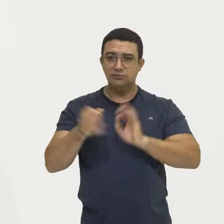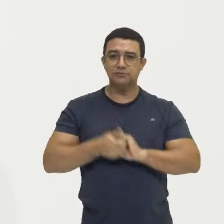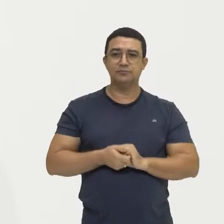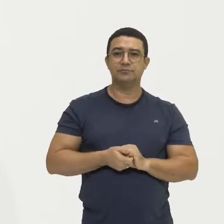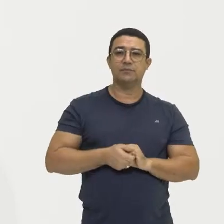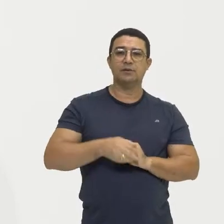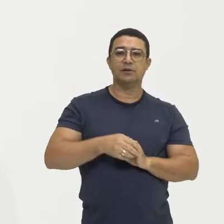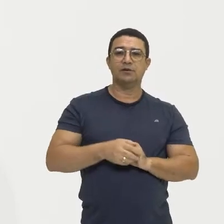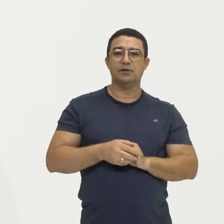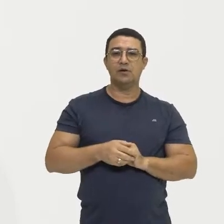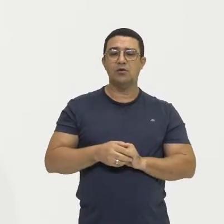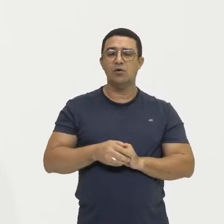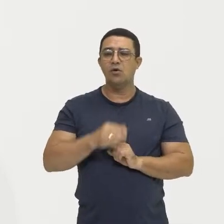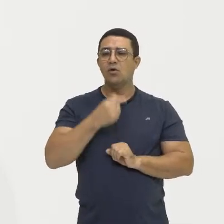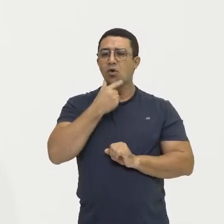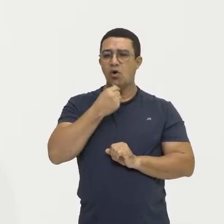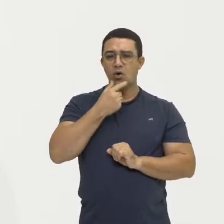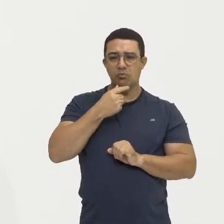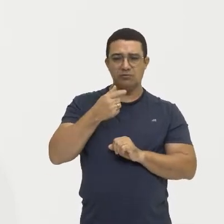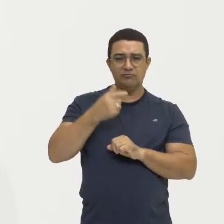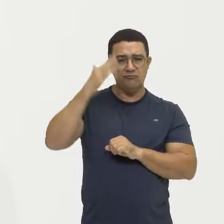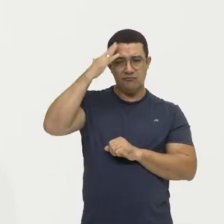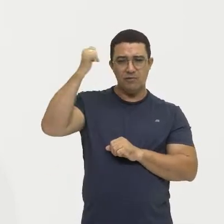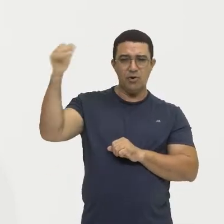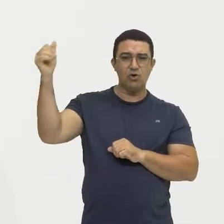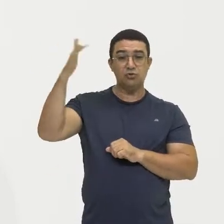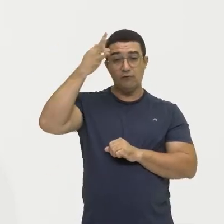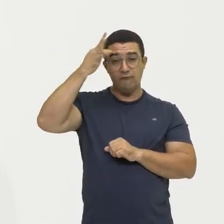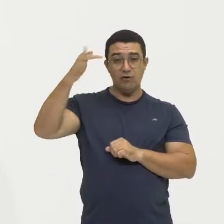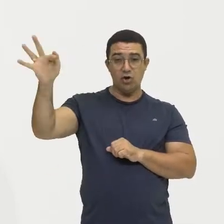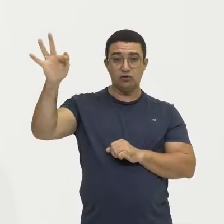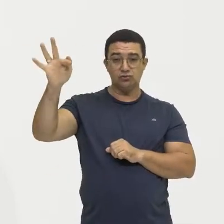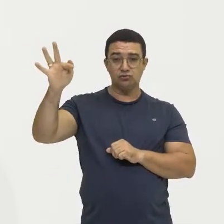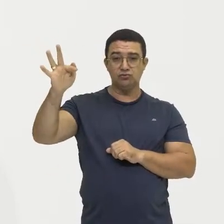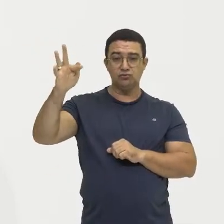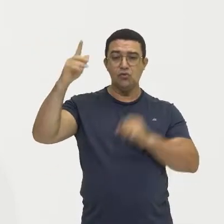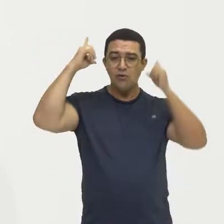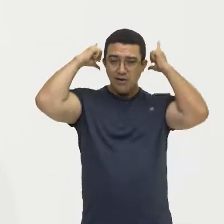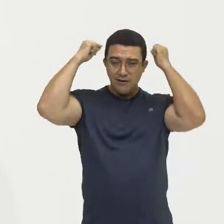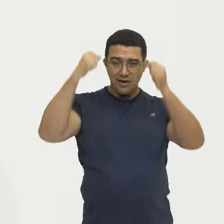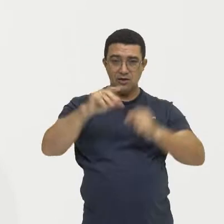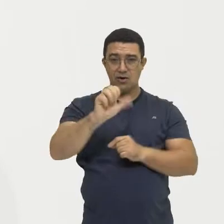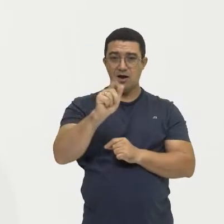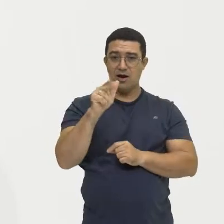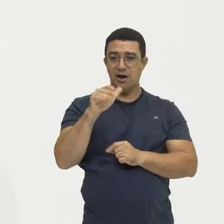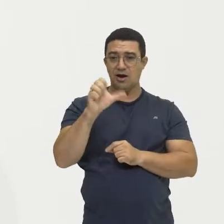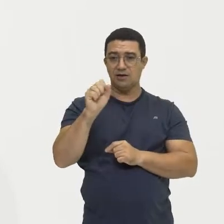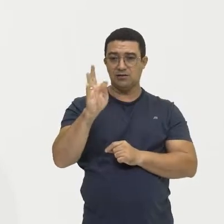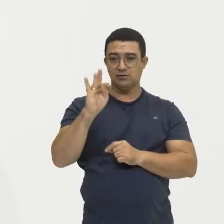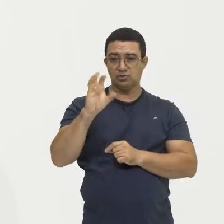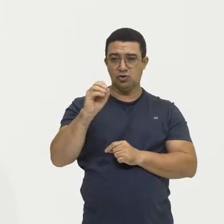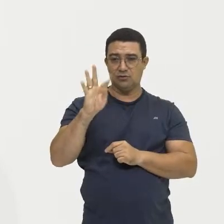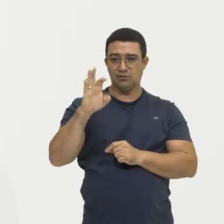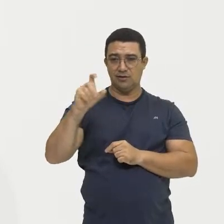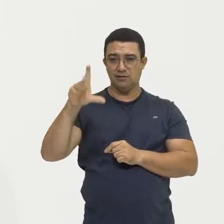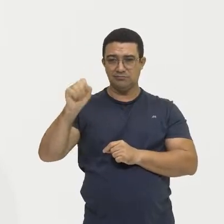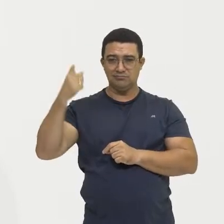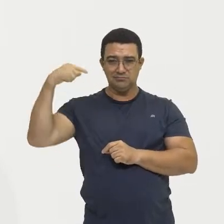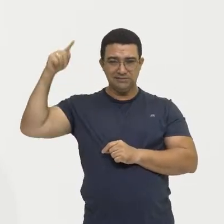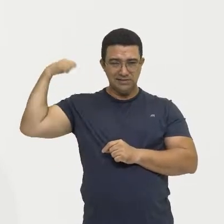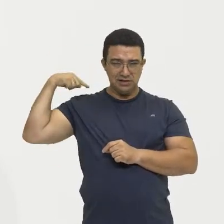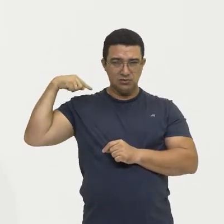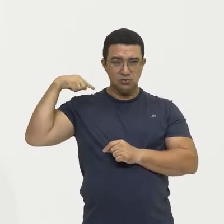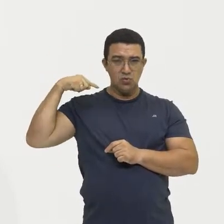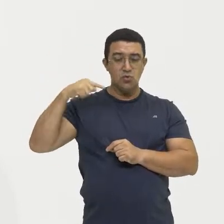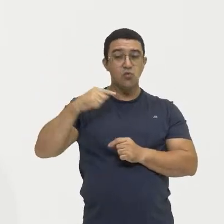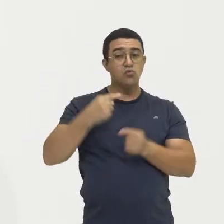pelo filósofo grego Aristóteles em sua arte poética, na antiguidade greco-romana, época em que surgiram